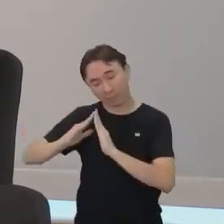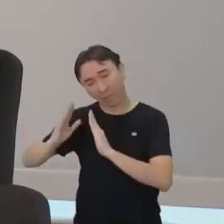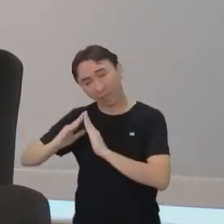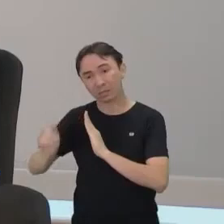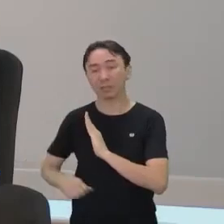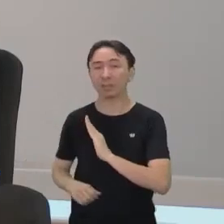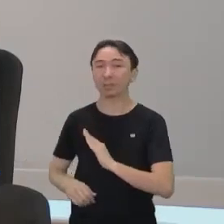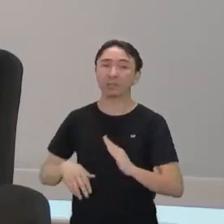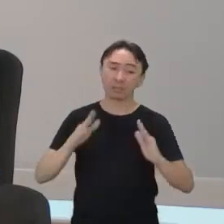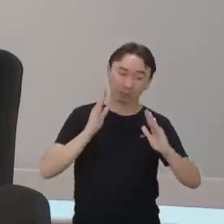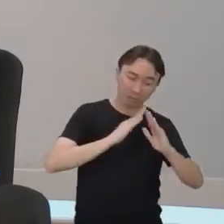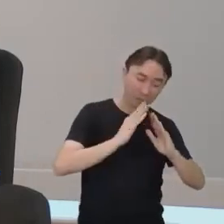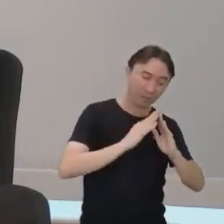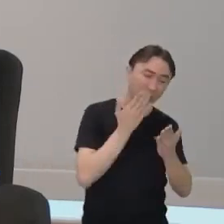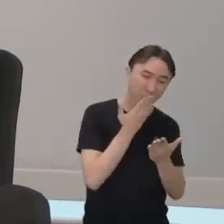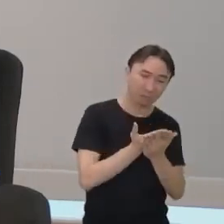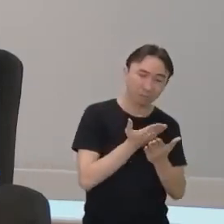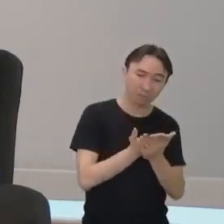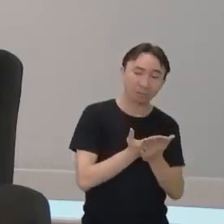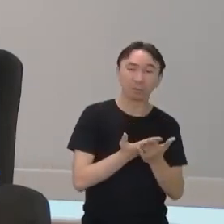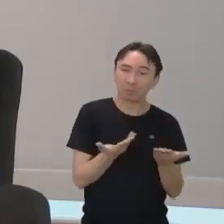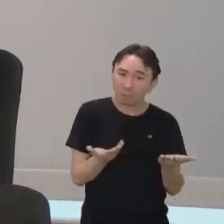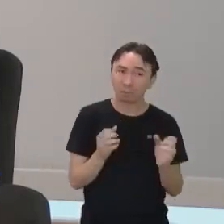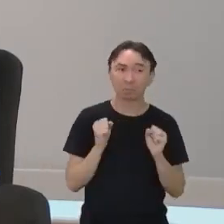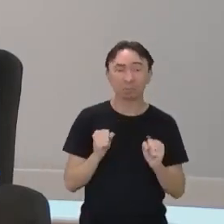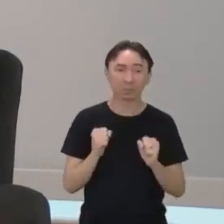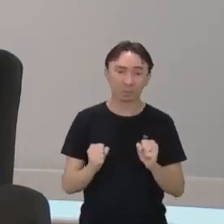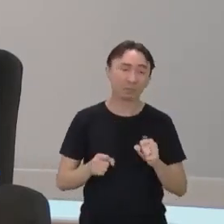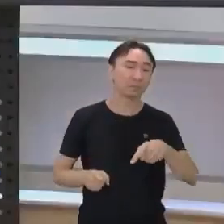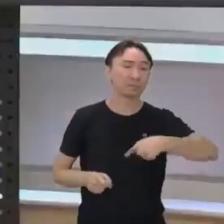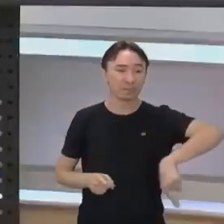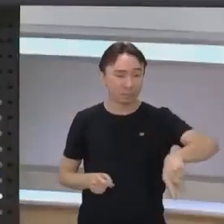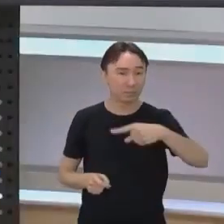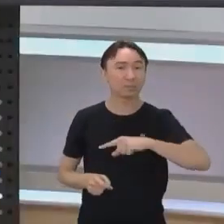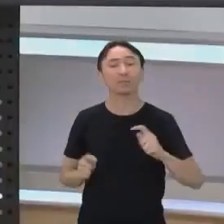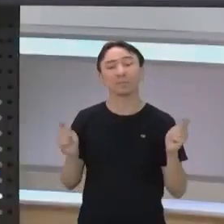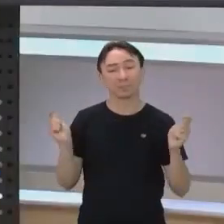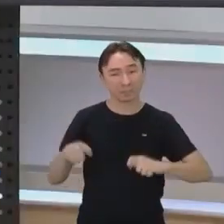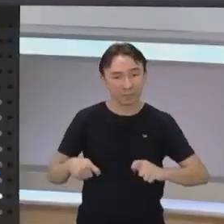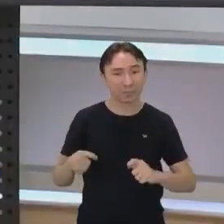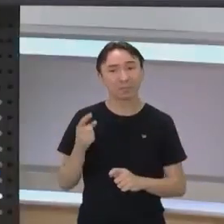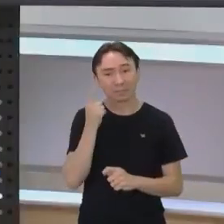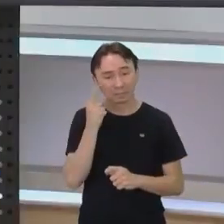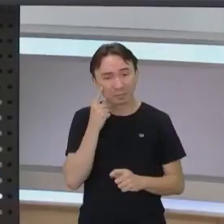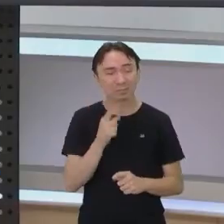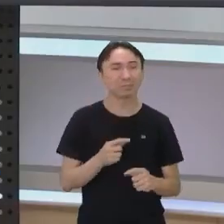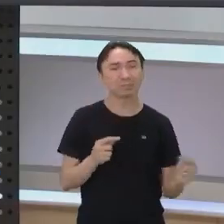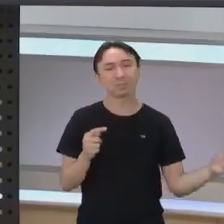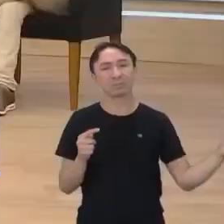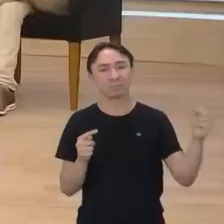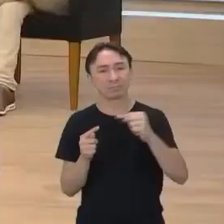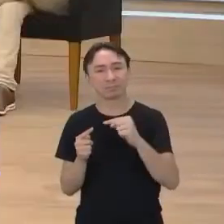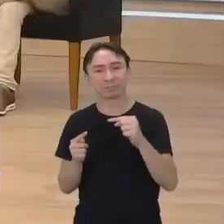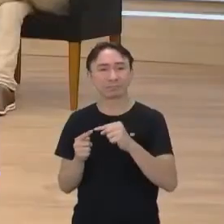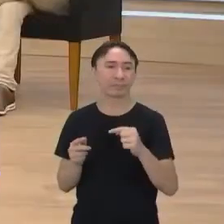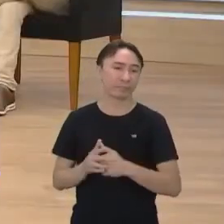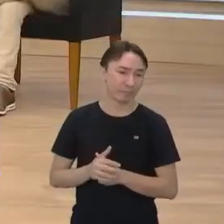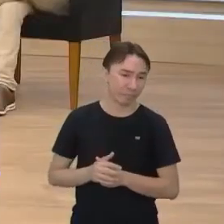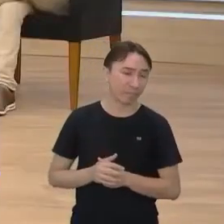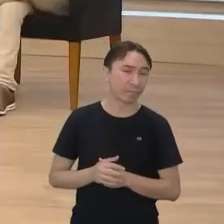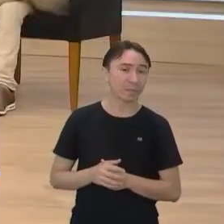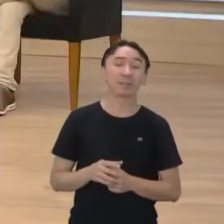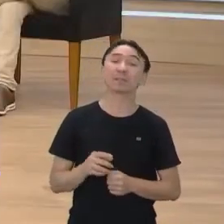nossa escola, que podemos aplicar essas alternativas, né, professor? Exatamente. E isso converge exatamente com a